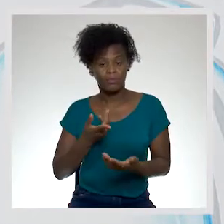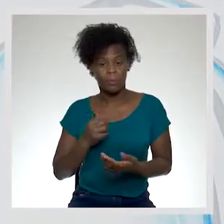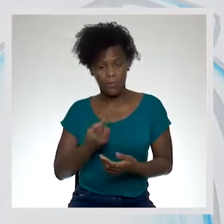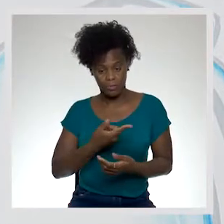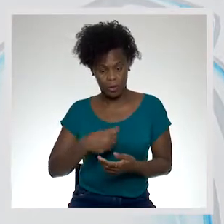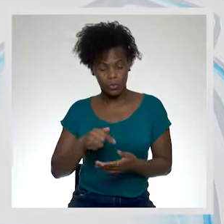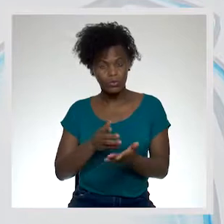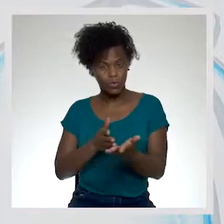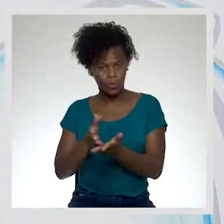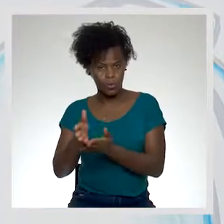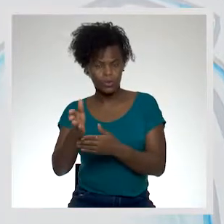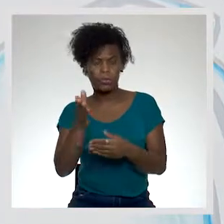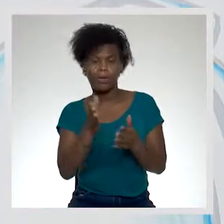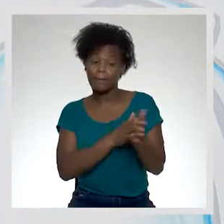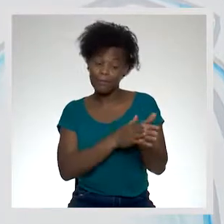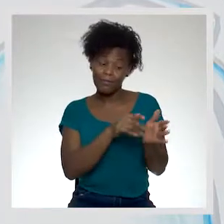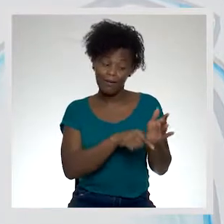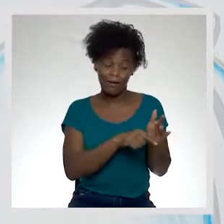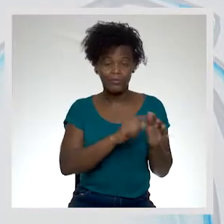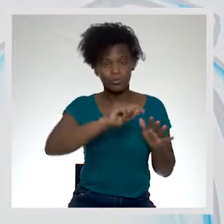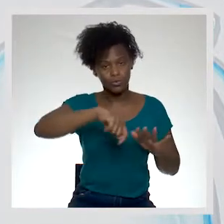a beneficiar desses recursos,